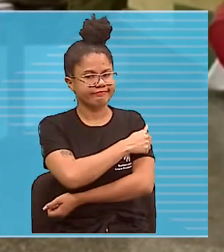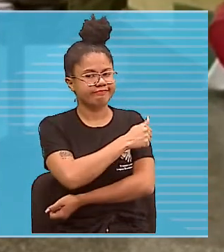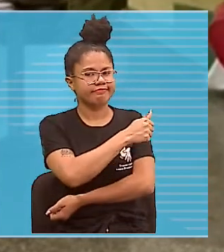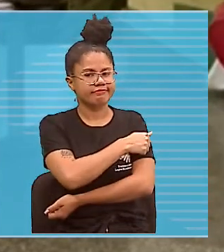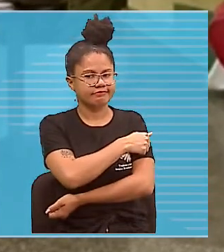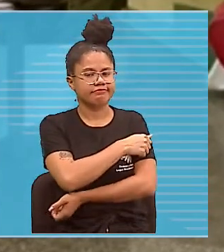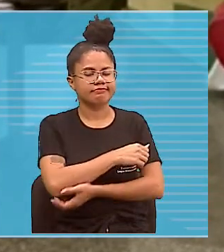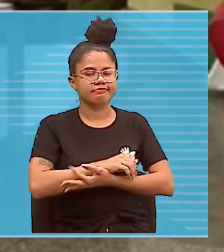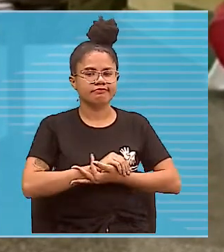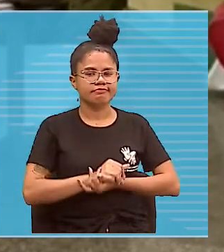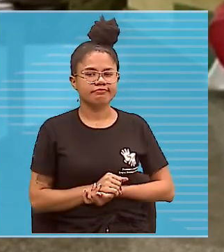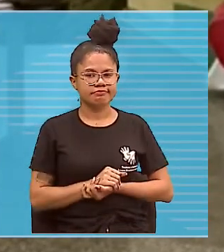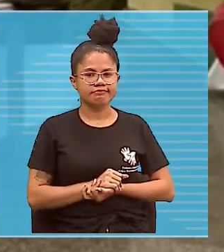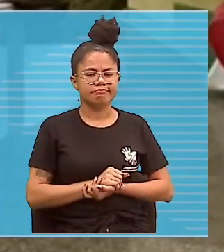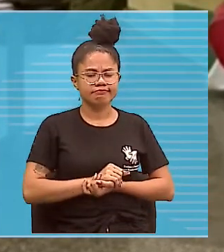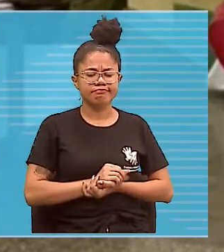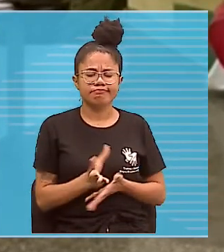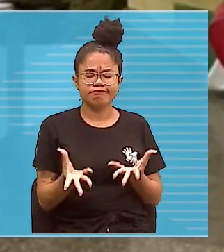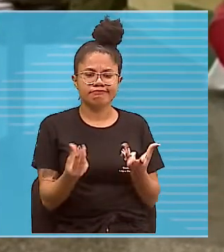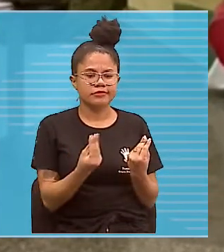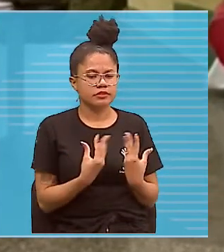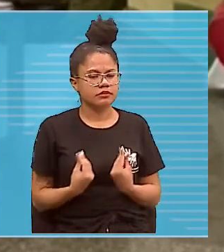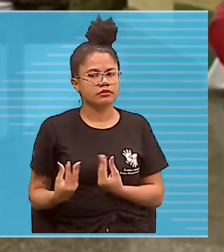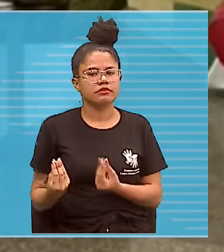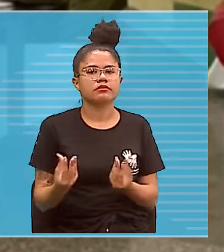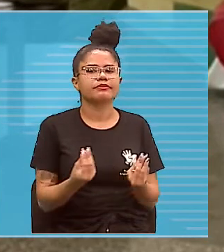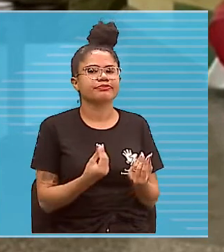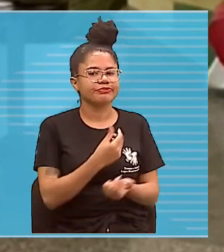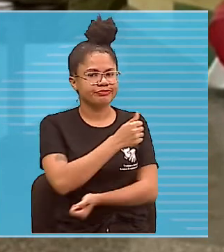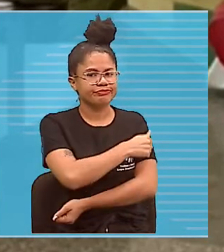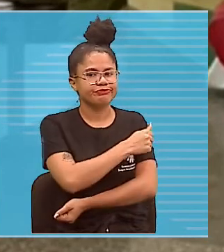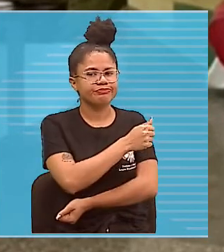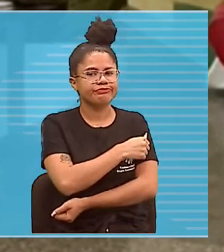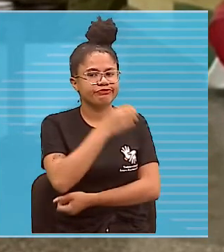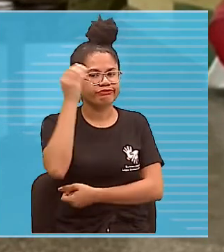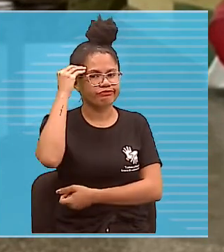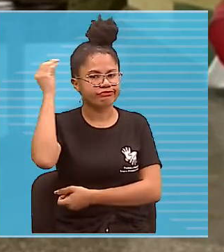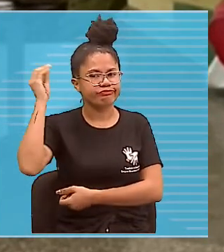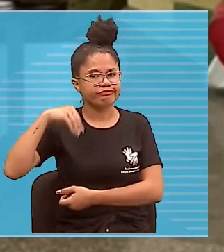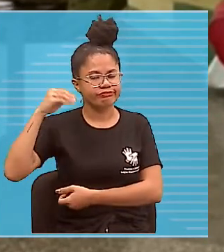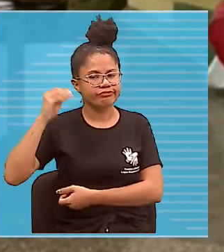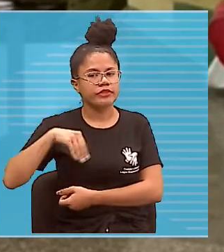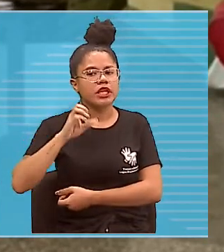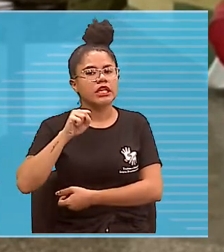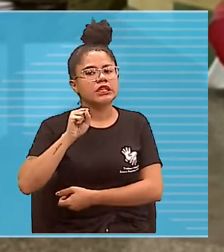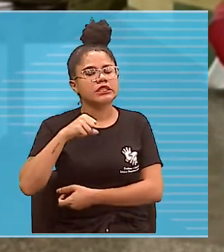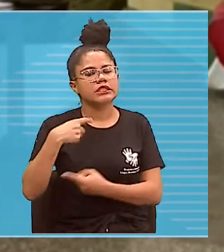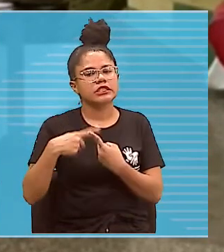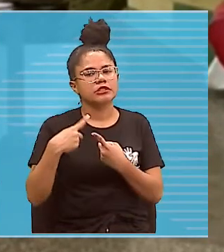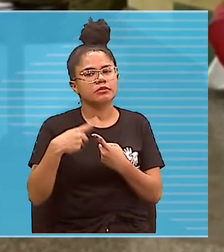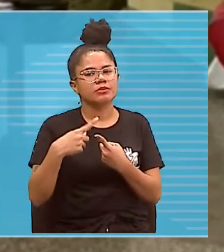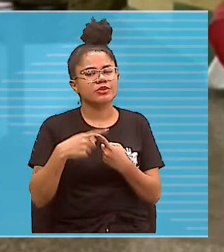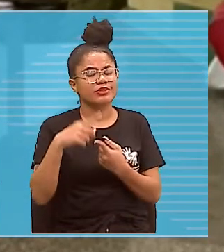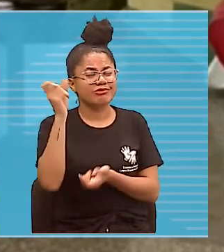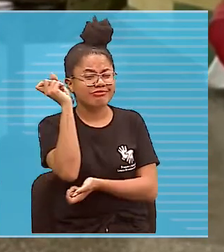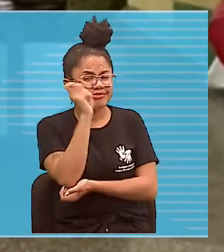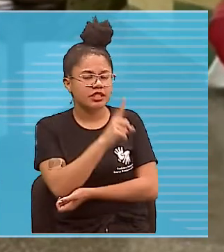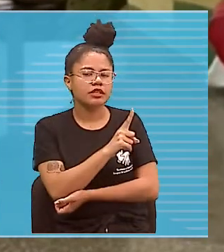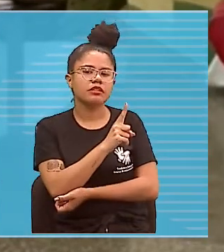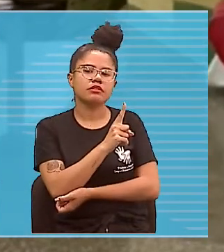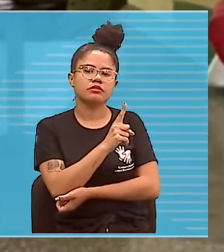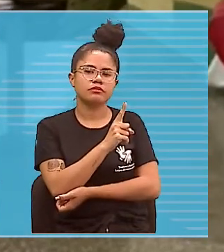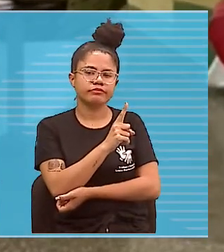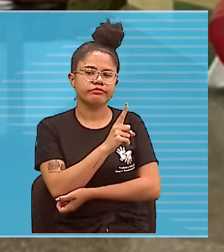devido à dificuldade de estudar online e devido a outras possibilidades também. E o recado de